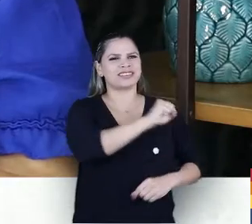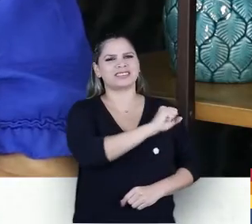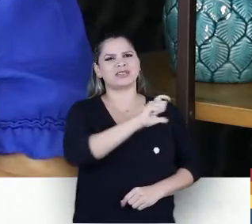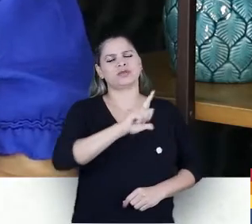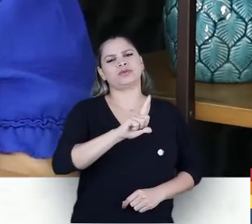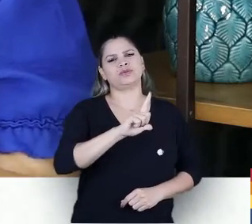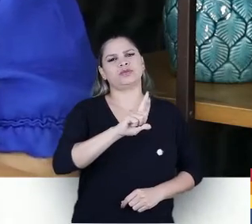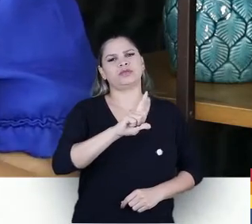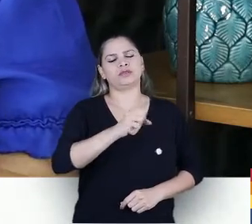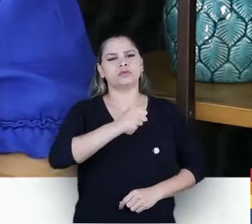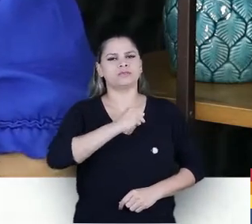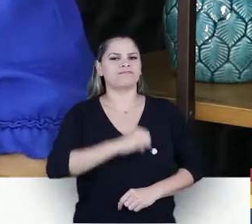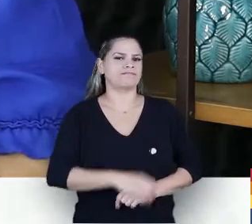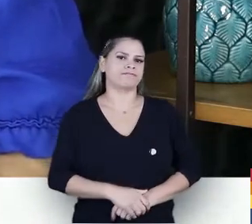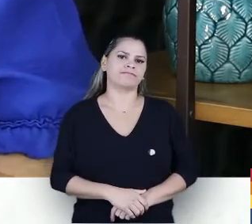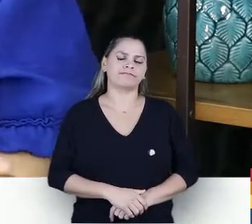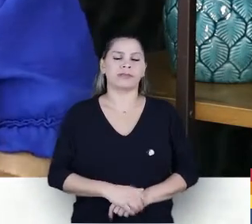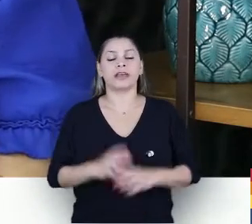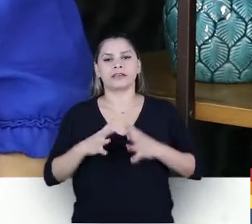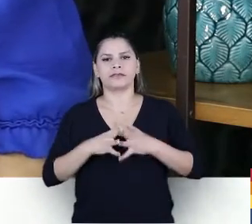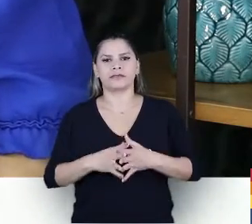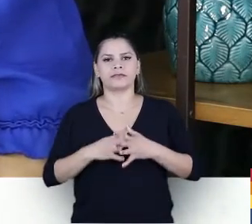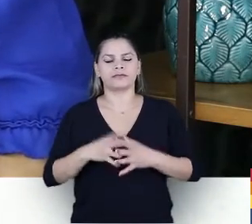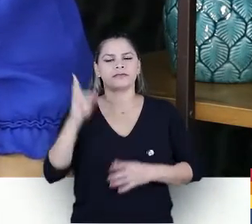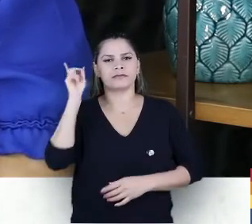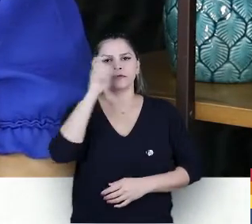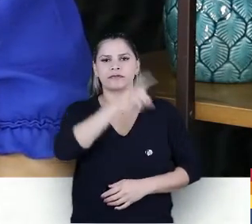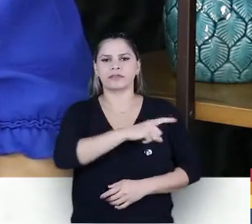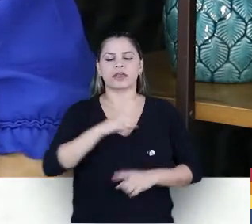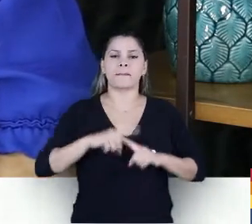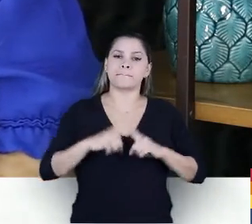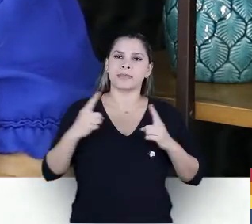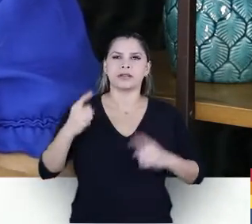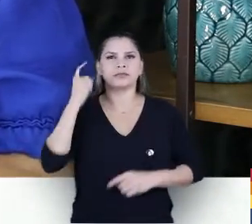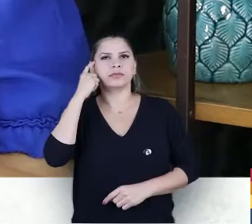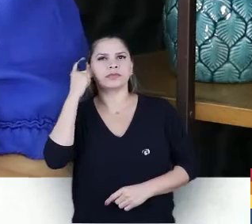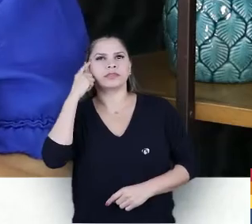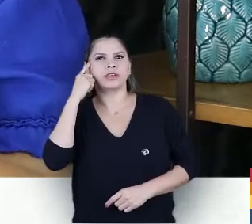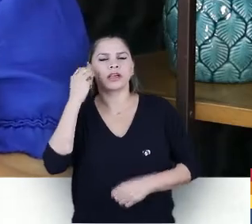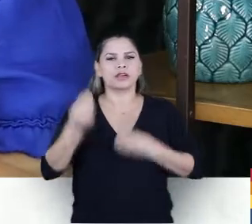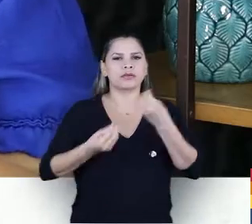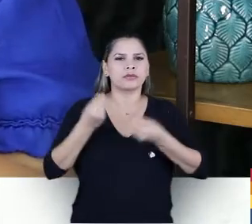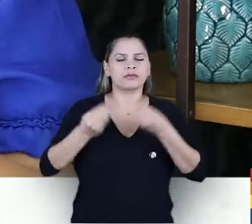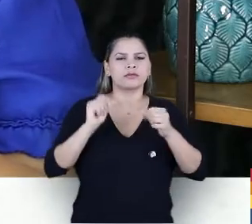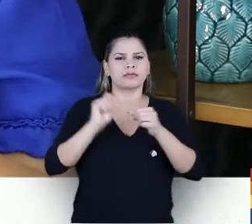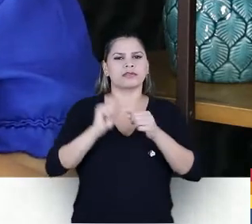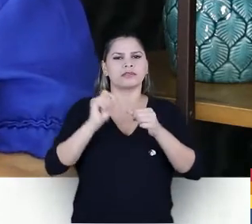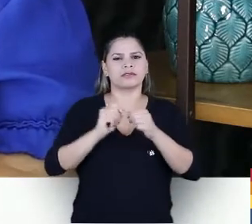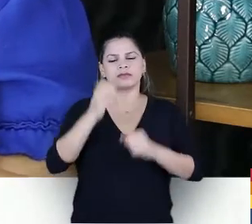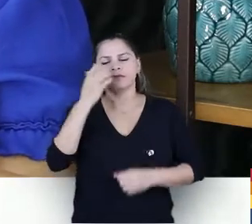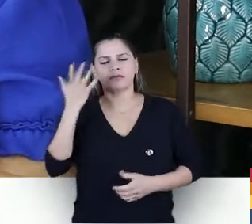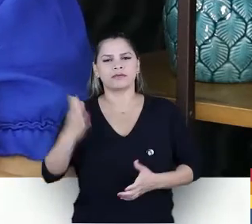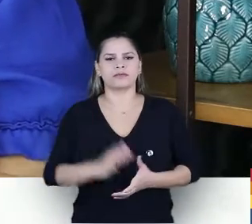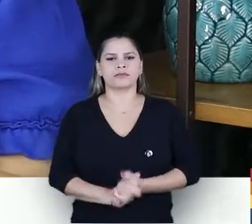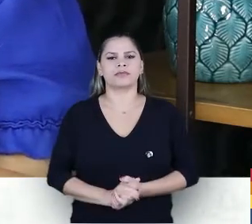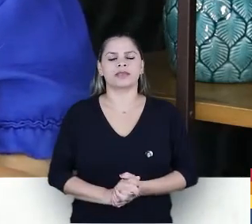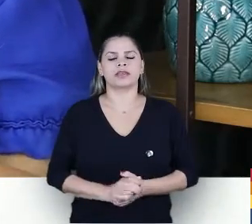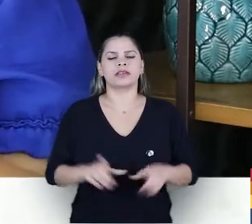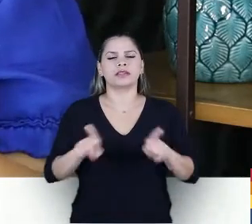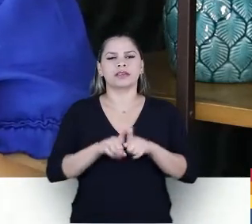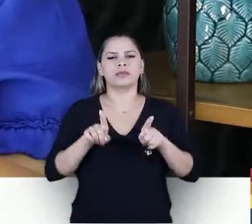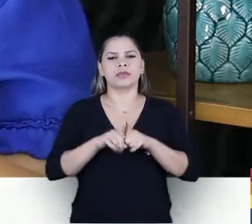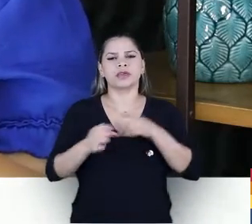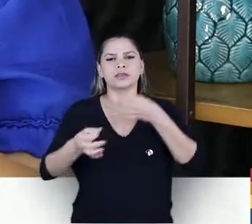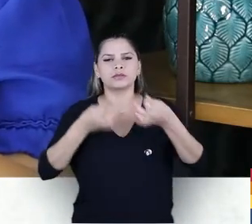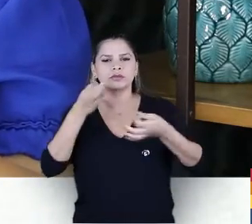leitura, onde o reggae é a lei, da autora Carla Freire, e também a gente pode propor debates em